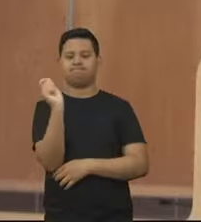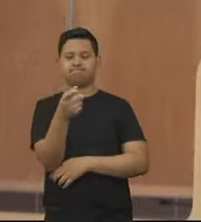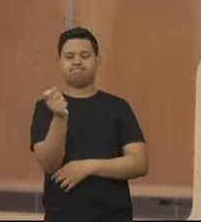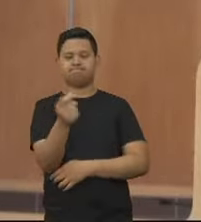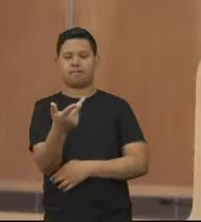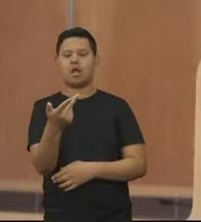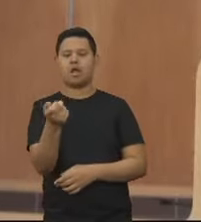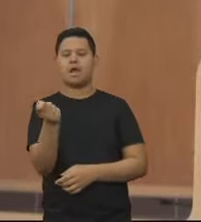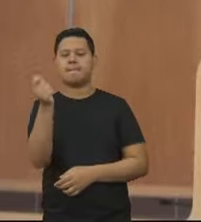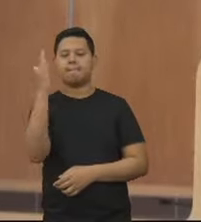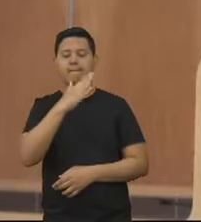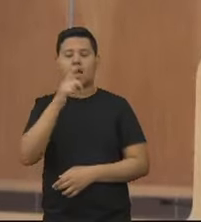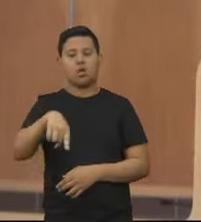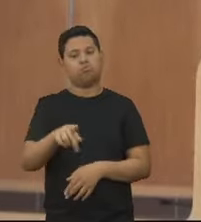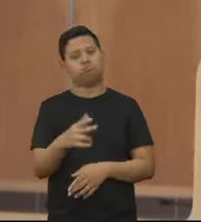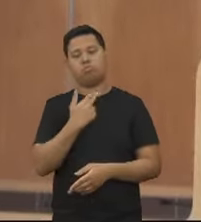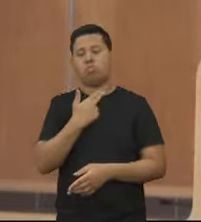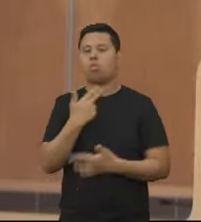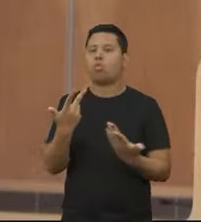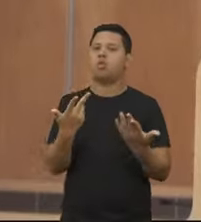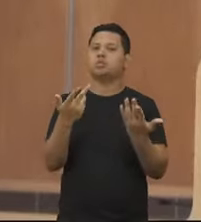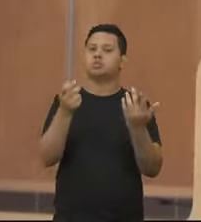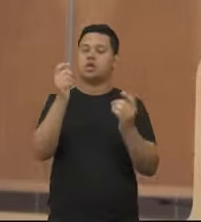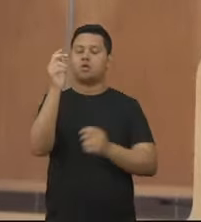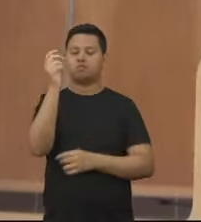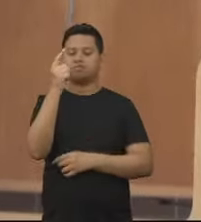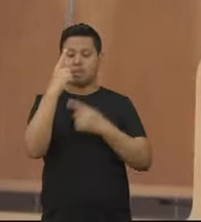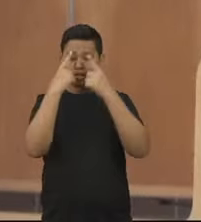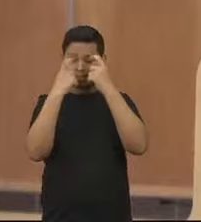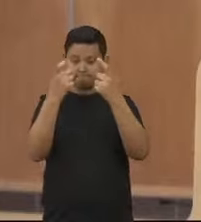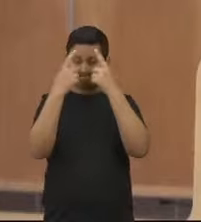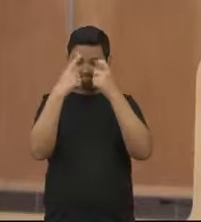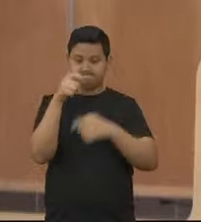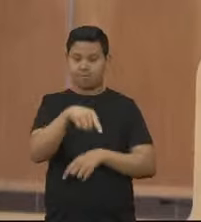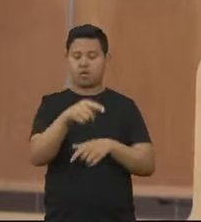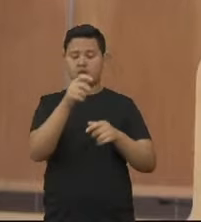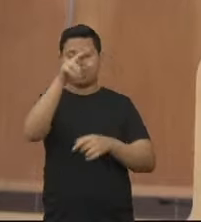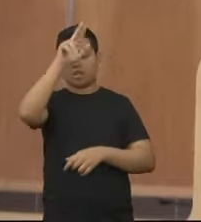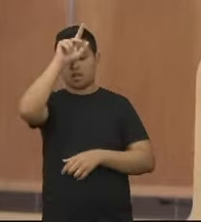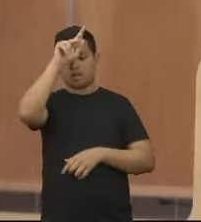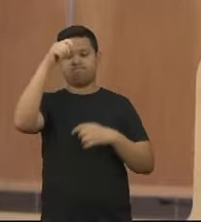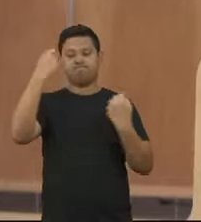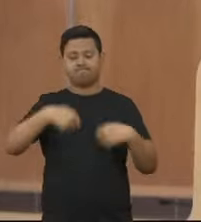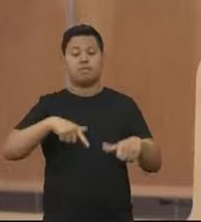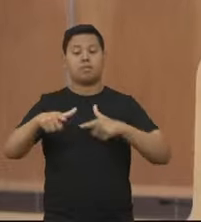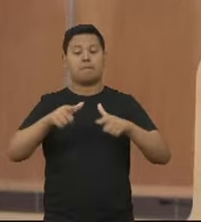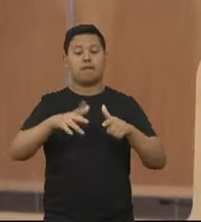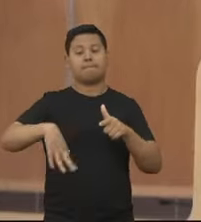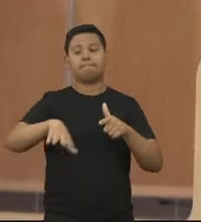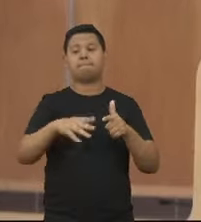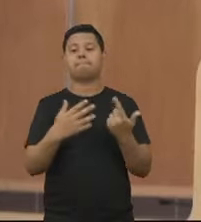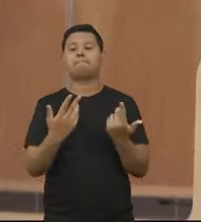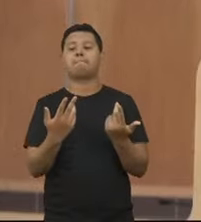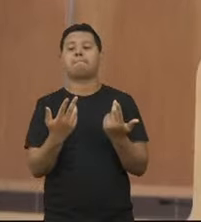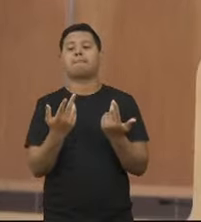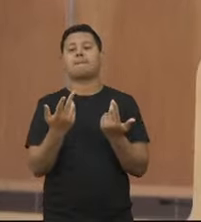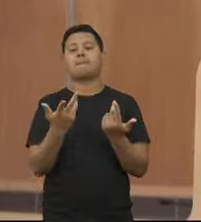quer regulamentar a situação para que não tenhamos mais na cidade esses maus tratos e vocês possam trabalhar com tranquilidade aí, mas dentro da